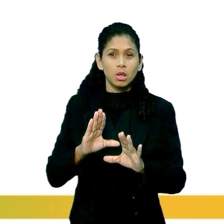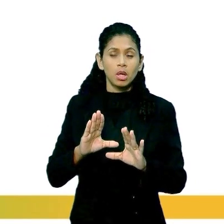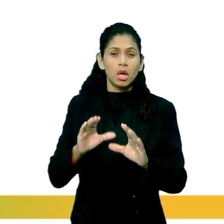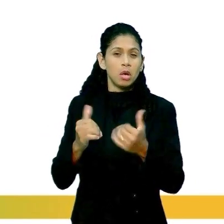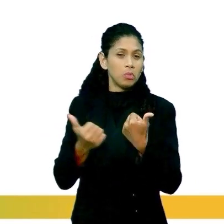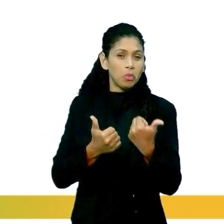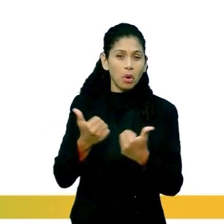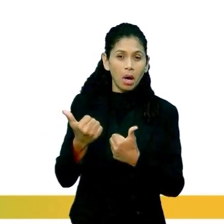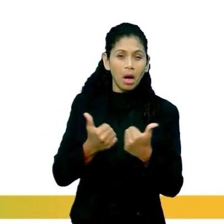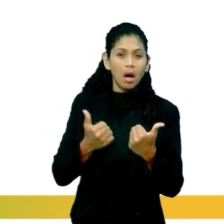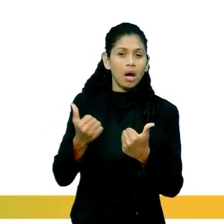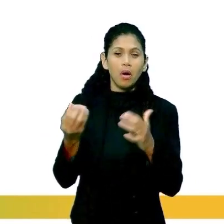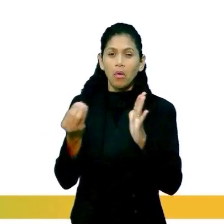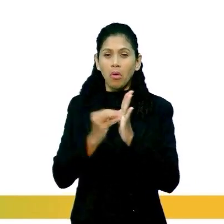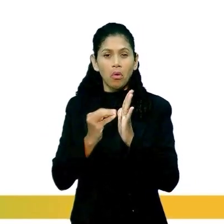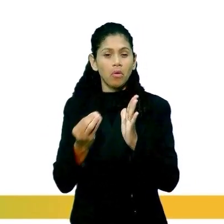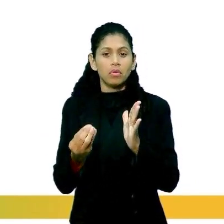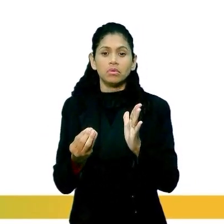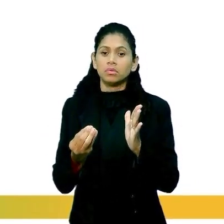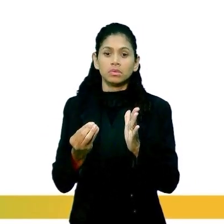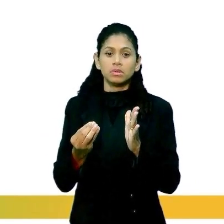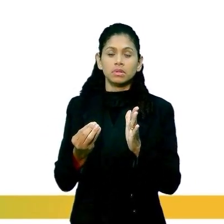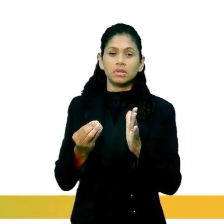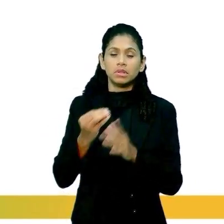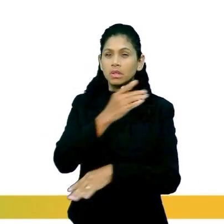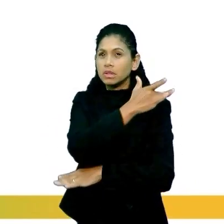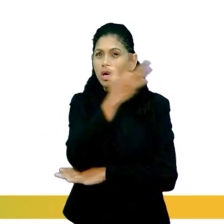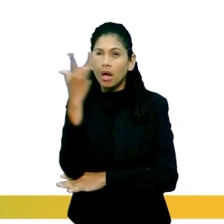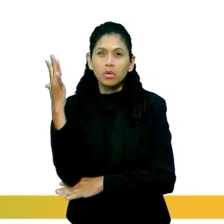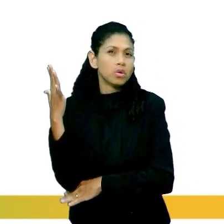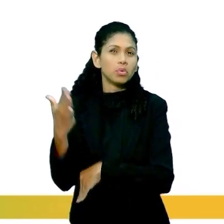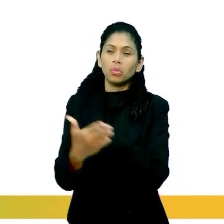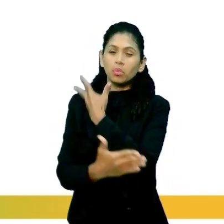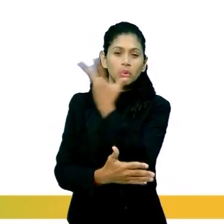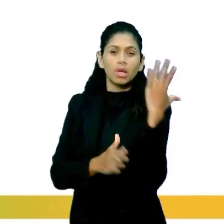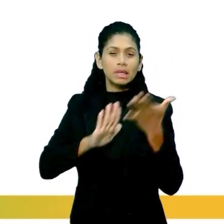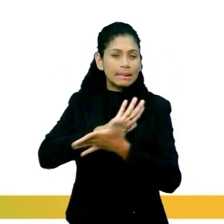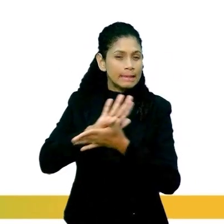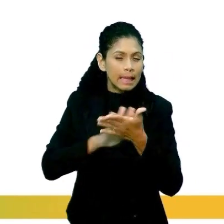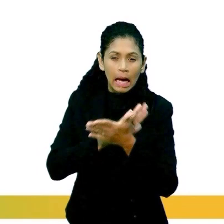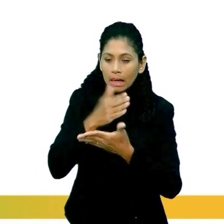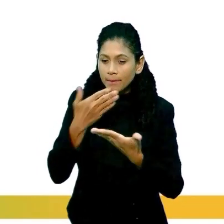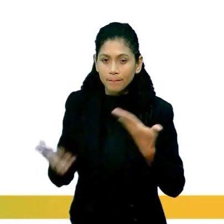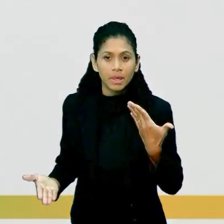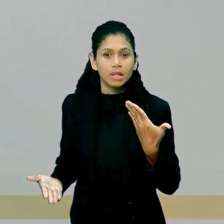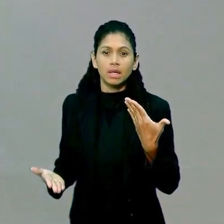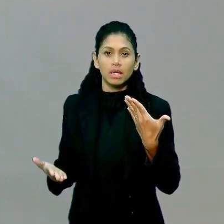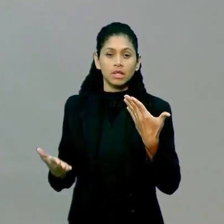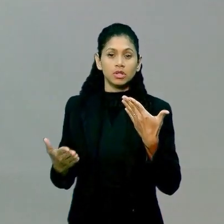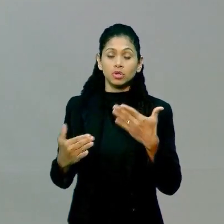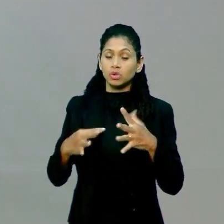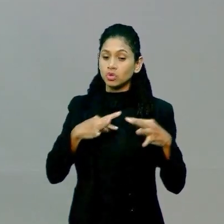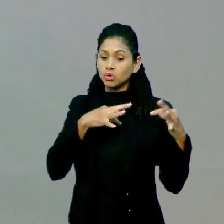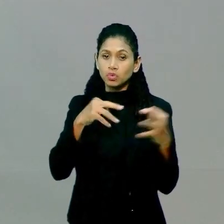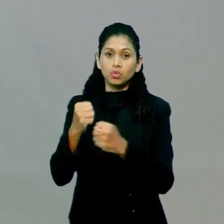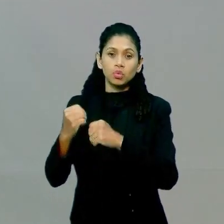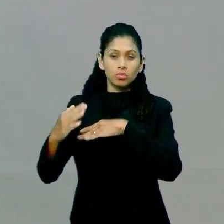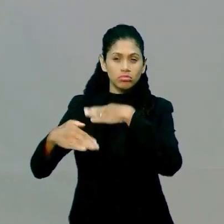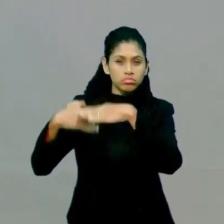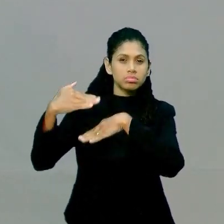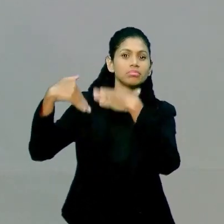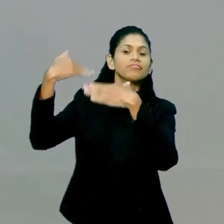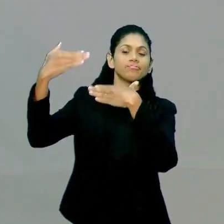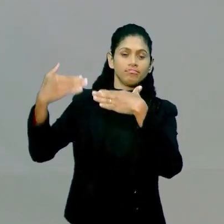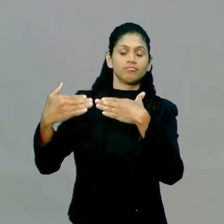nada se perde, nada se cria, tudo se transforma. Ou seja, em um cálculo estequiométrico, nós sempre